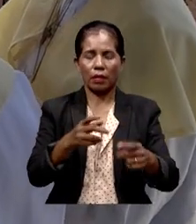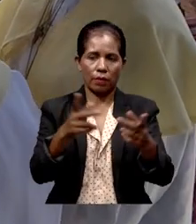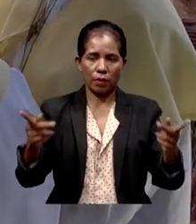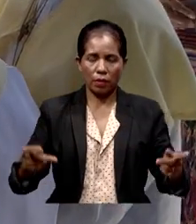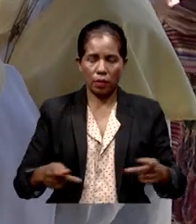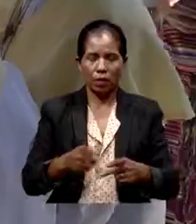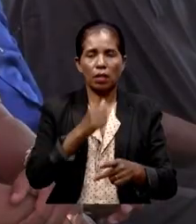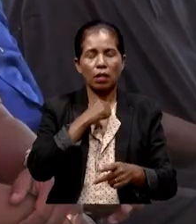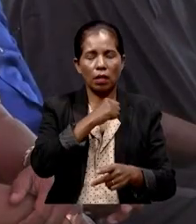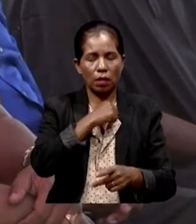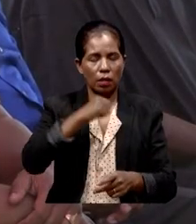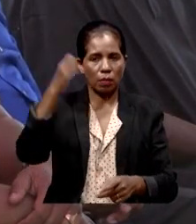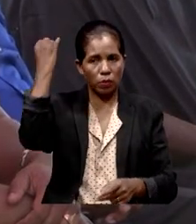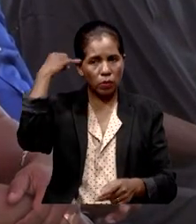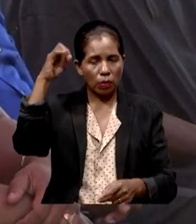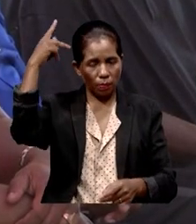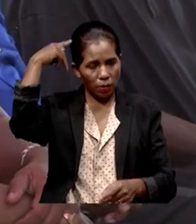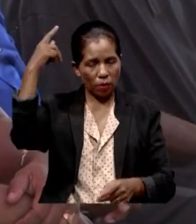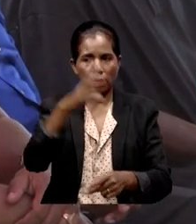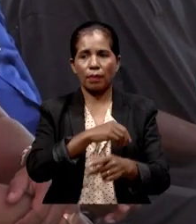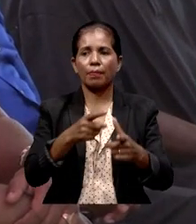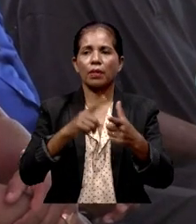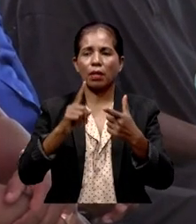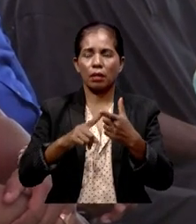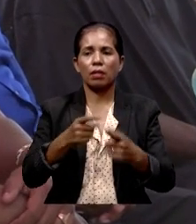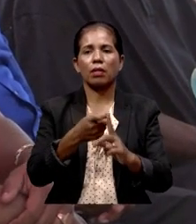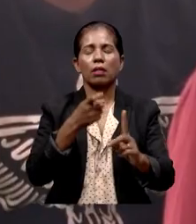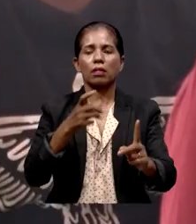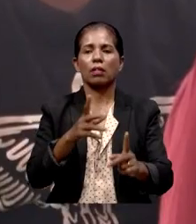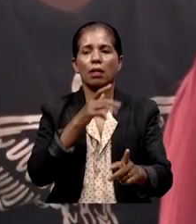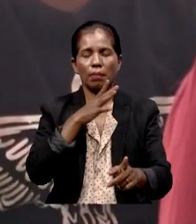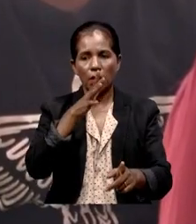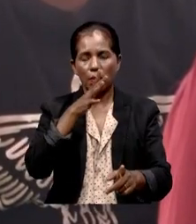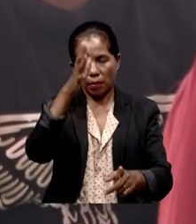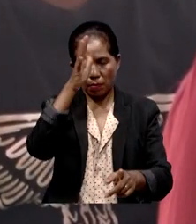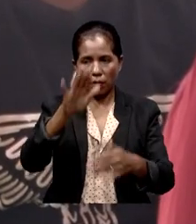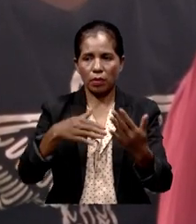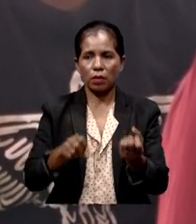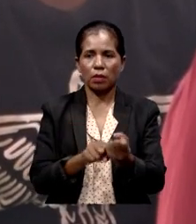Paulo II Nian, hari ia escola refere, tamba iniciativa usi profesor no Inanga Mansira, no hetan